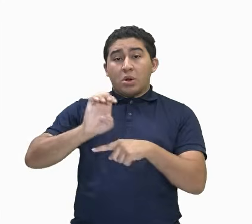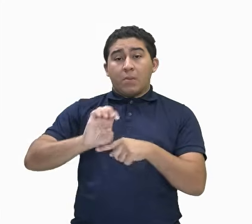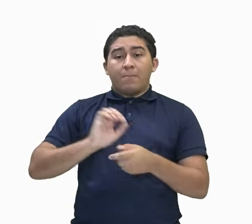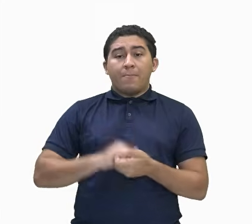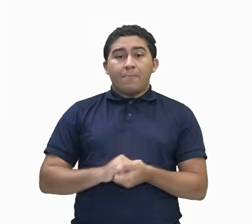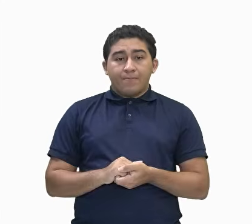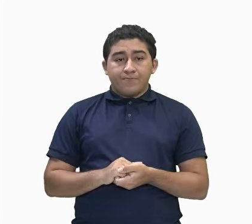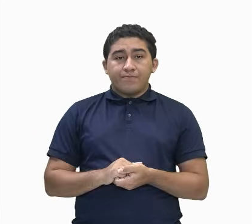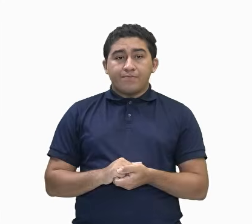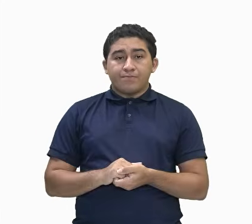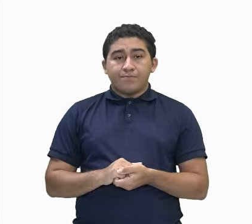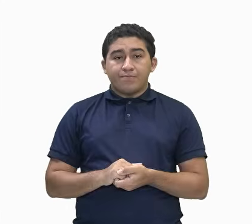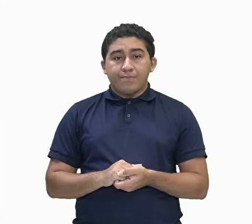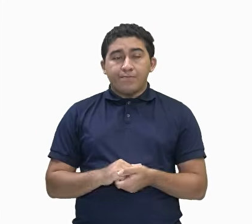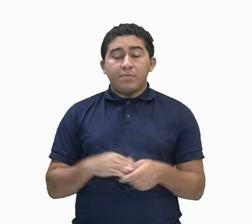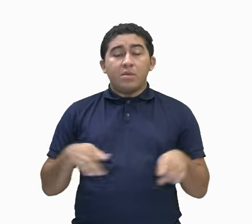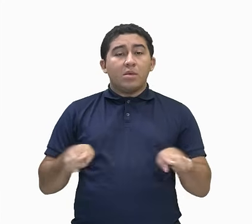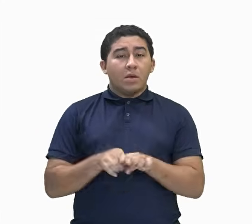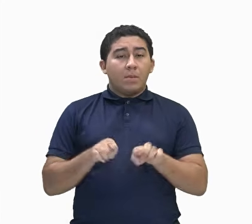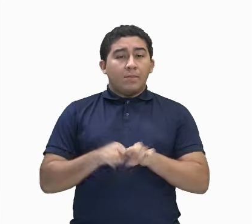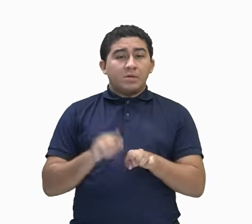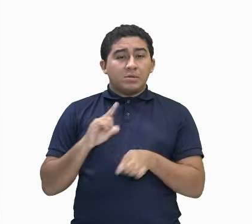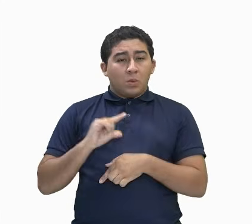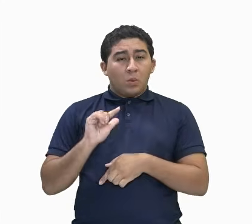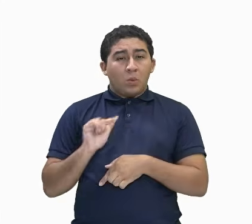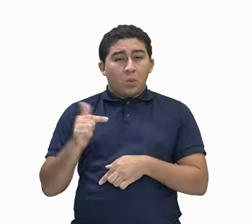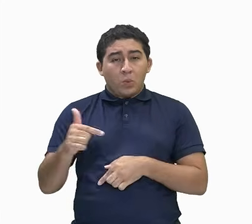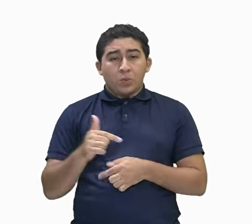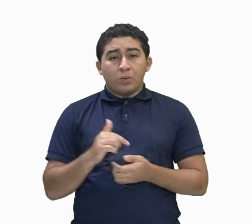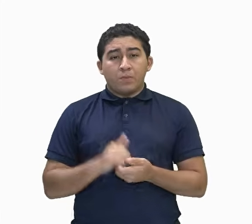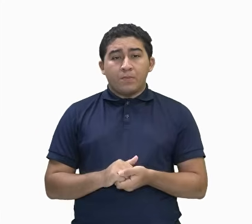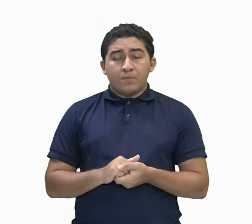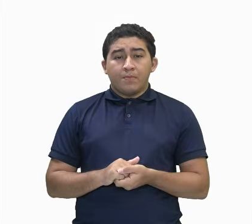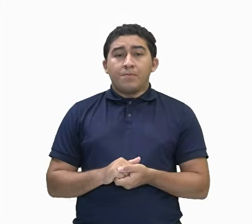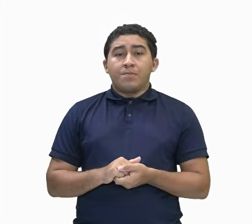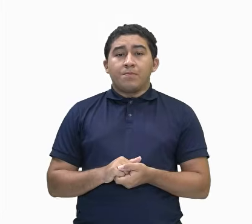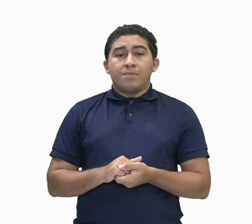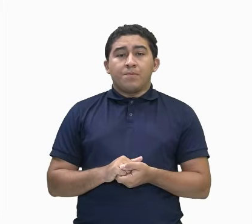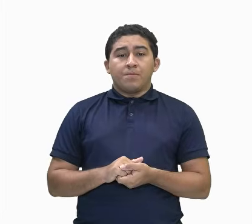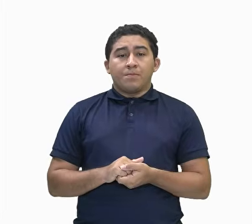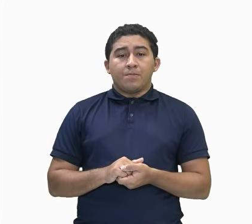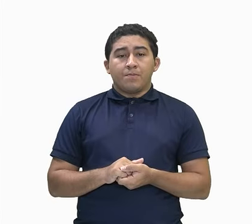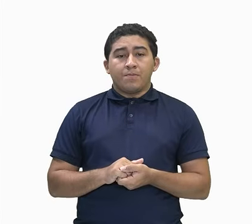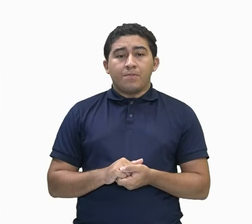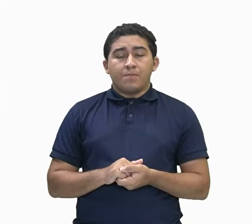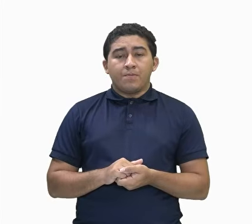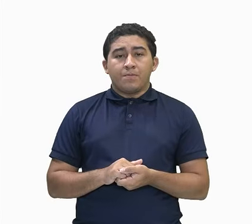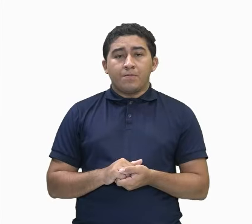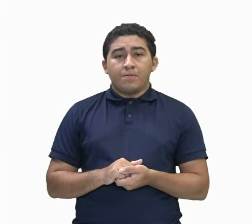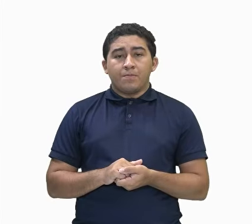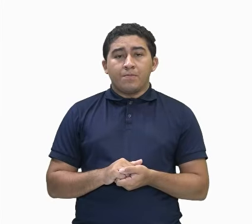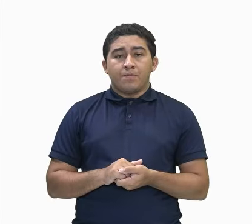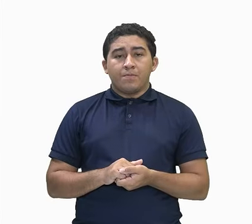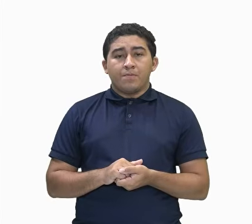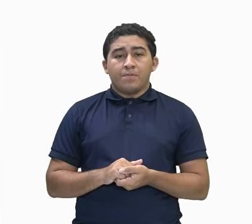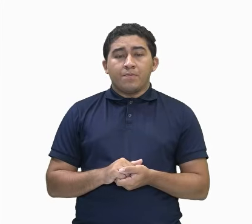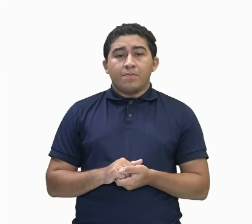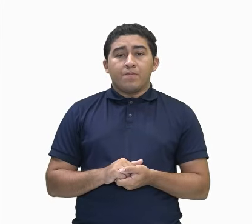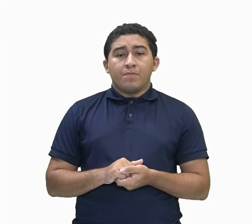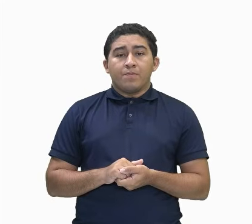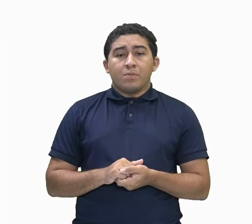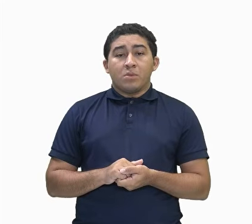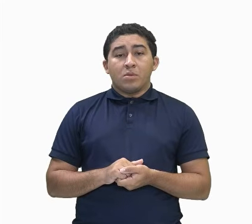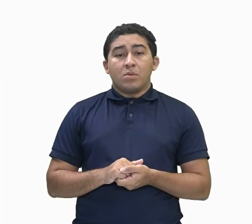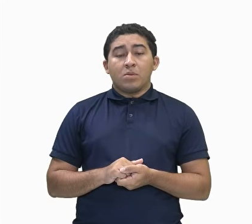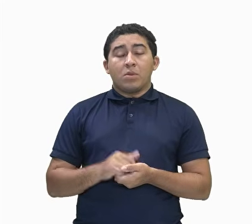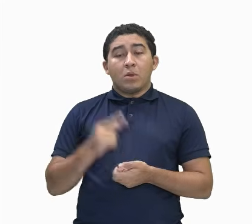além do clima equatorial, nós vamos ter o clima tropical da zona equatorial. Olha só